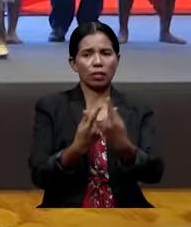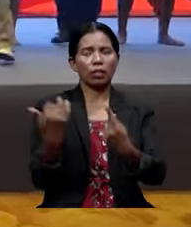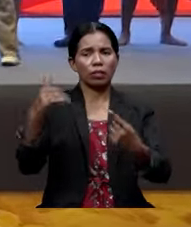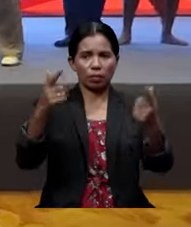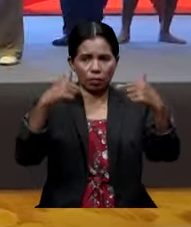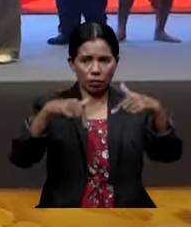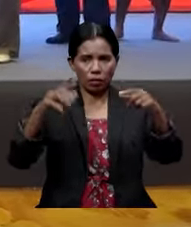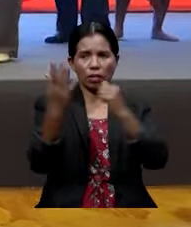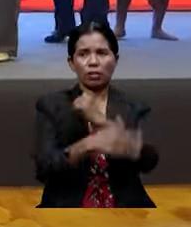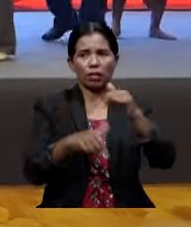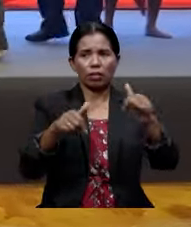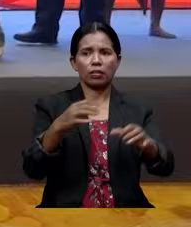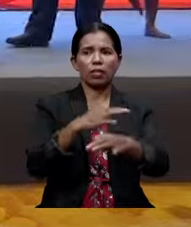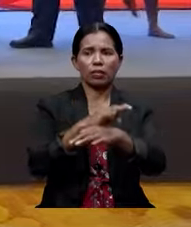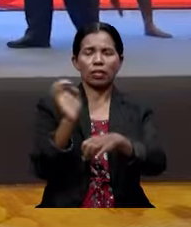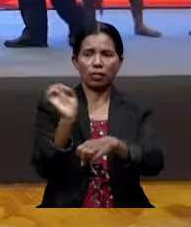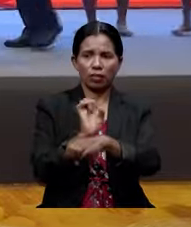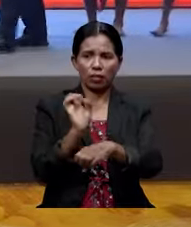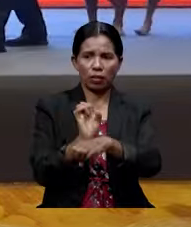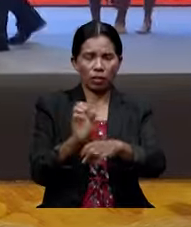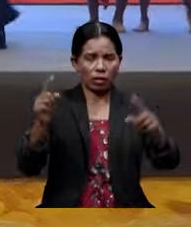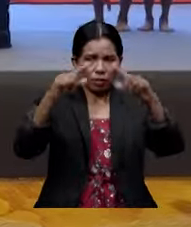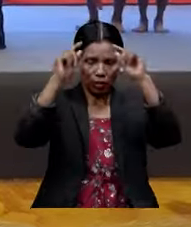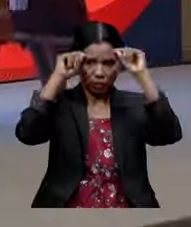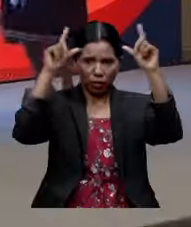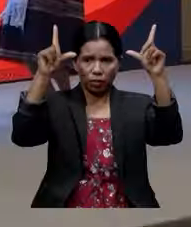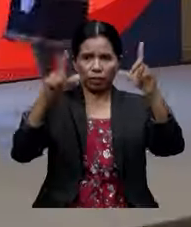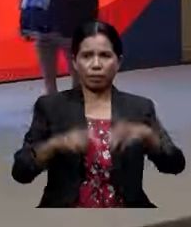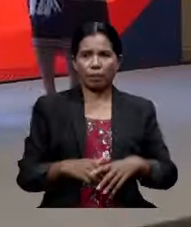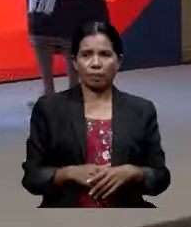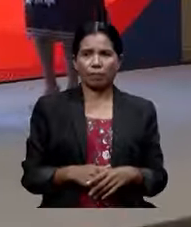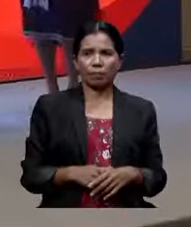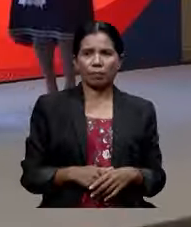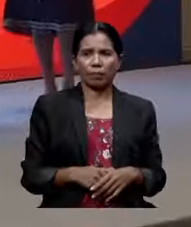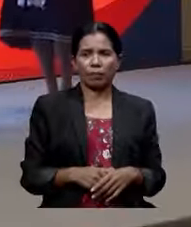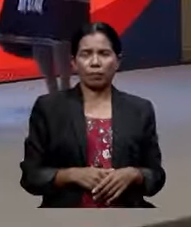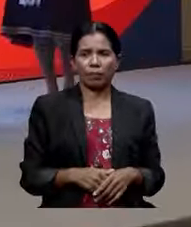relara hodi hadia economia Timor Leste equipa cobertura GMN.